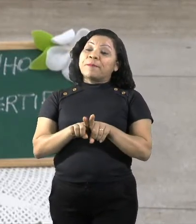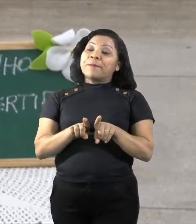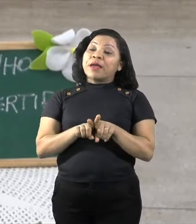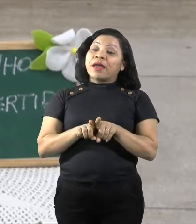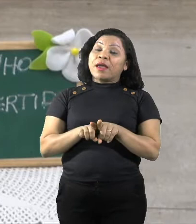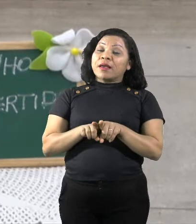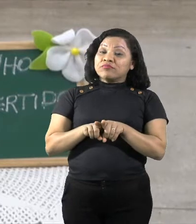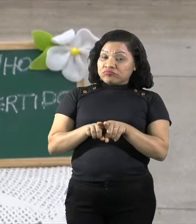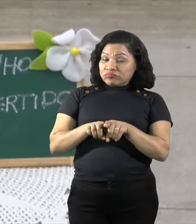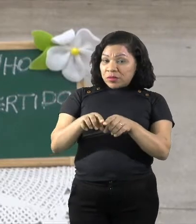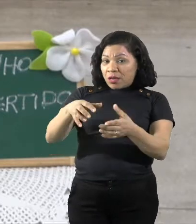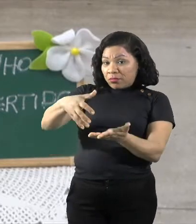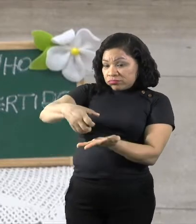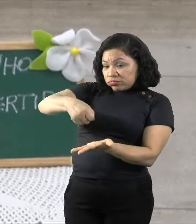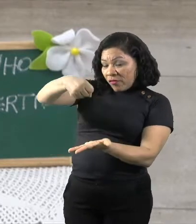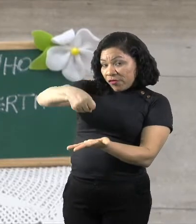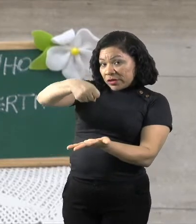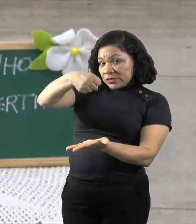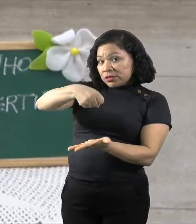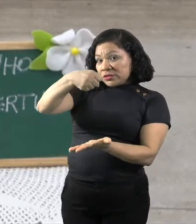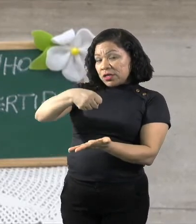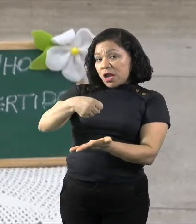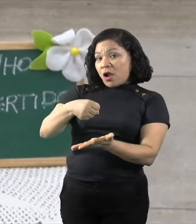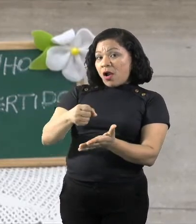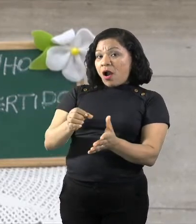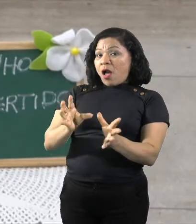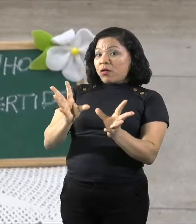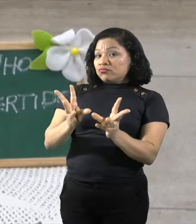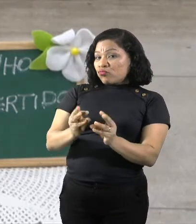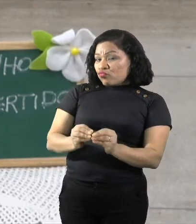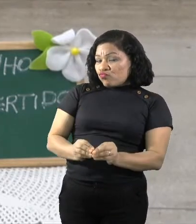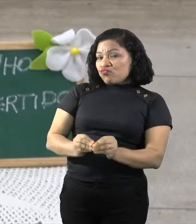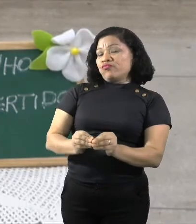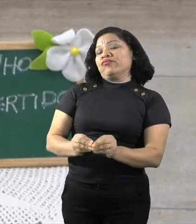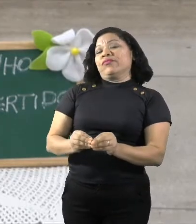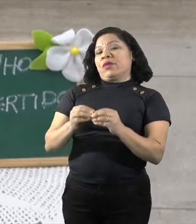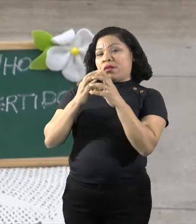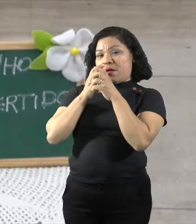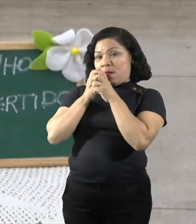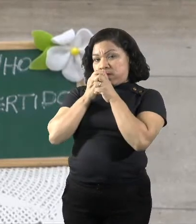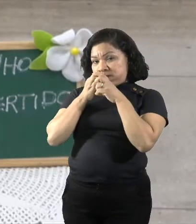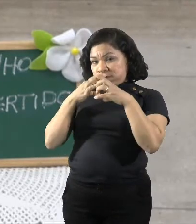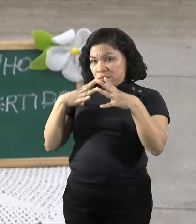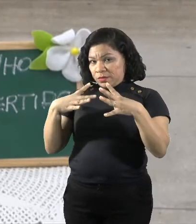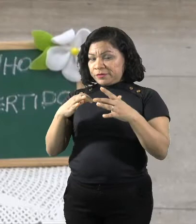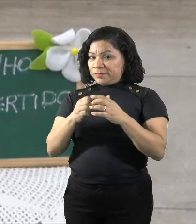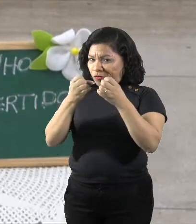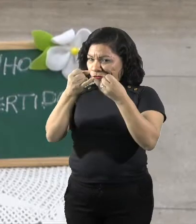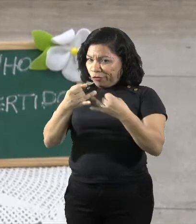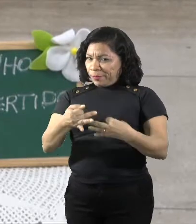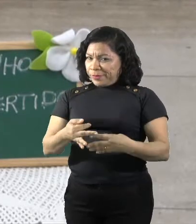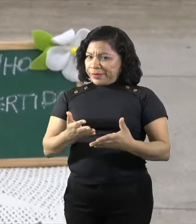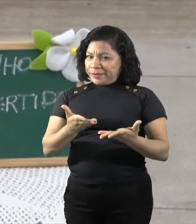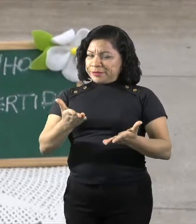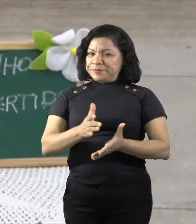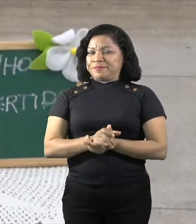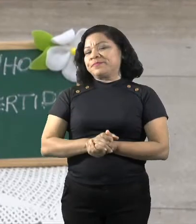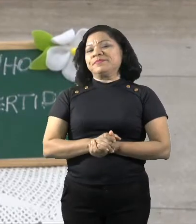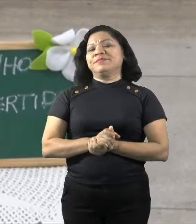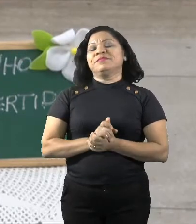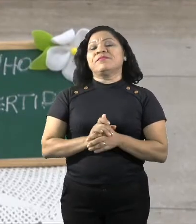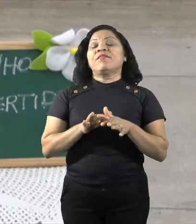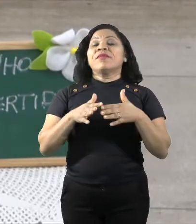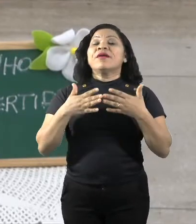sacolas e as bexigas, que eu vou explicar como vai funcionar, tá bem? Então, que tal a